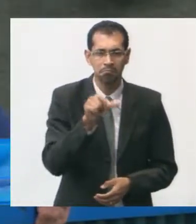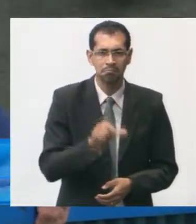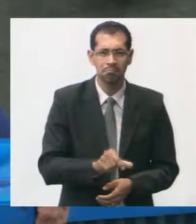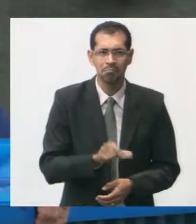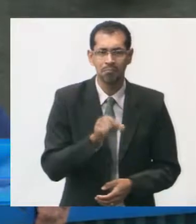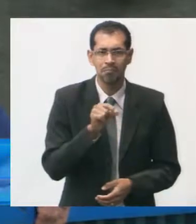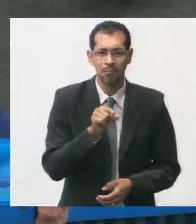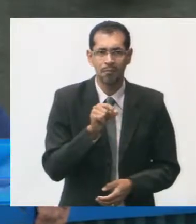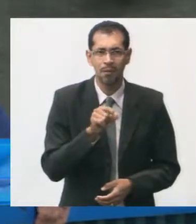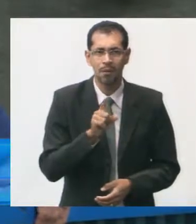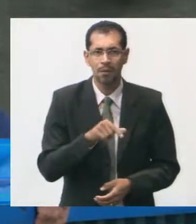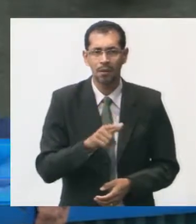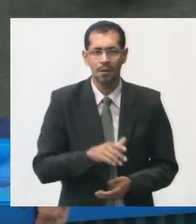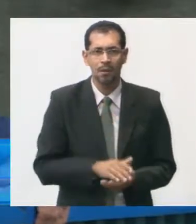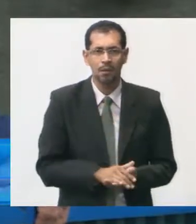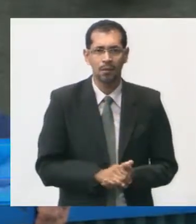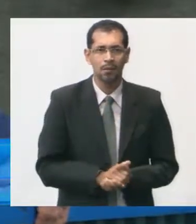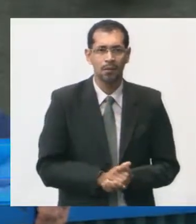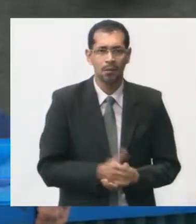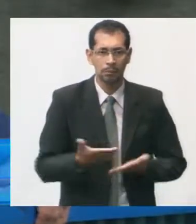do gabinete